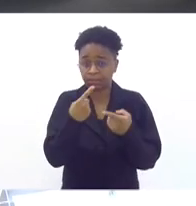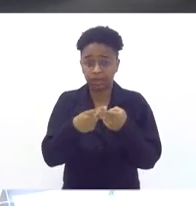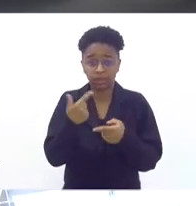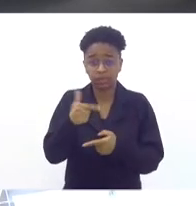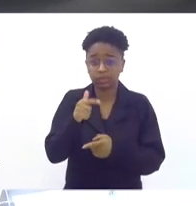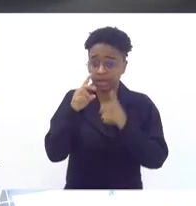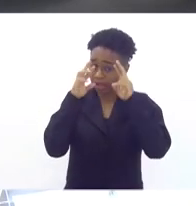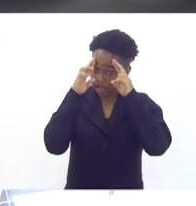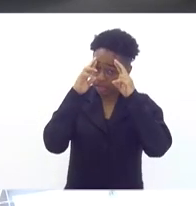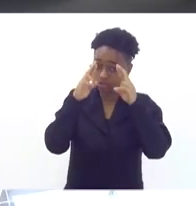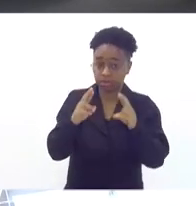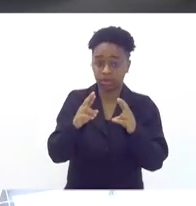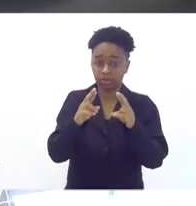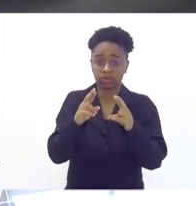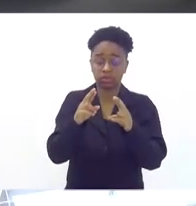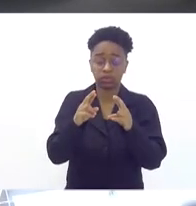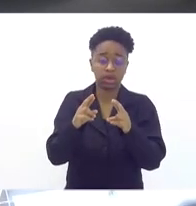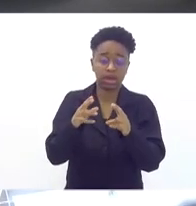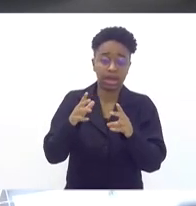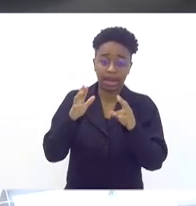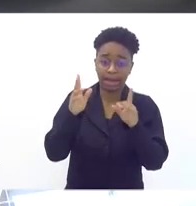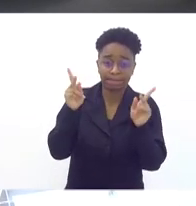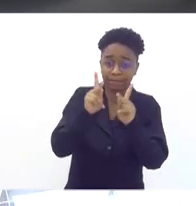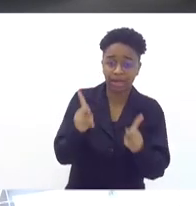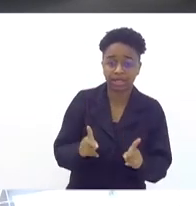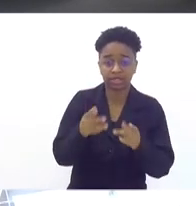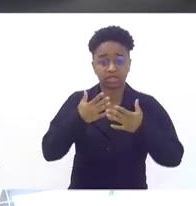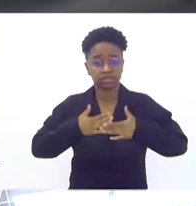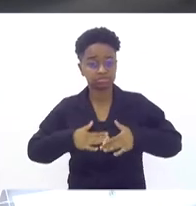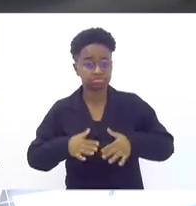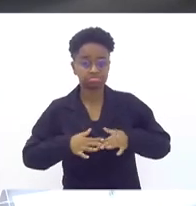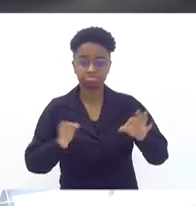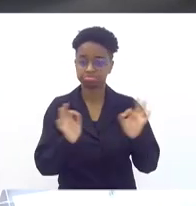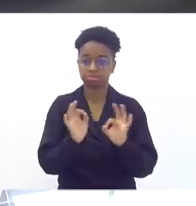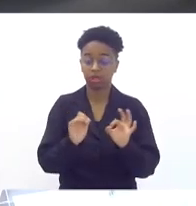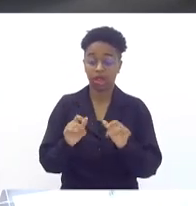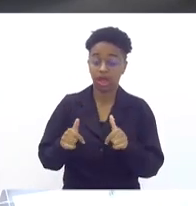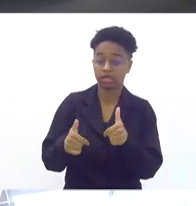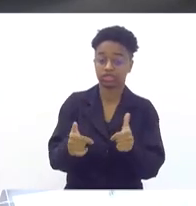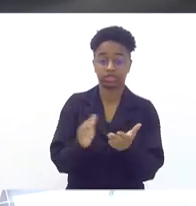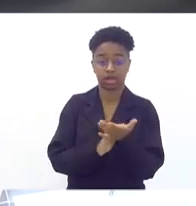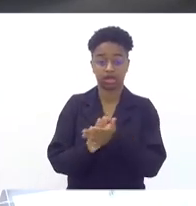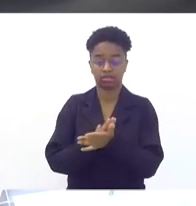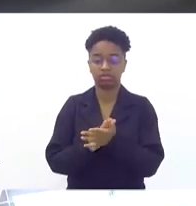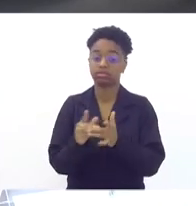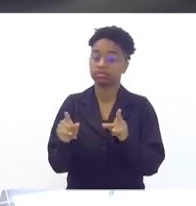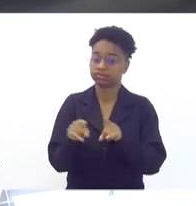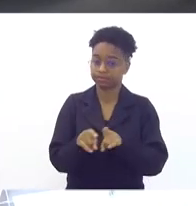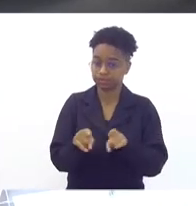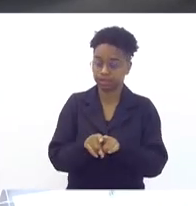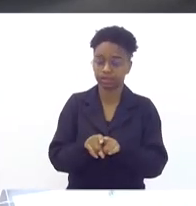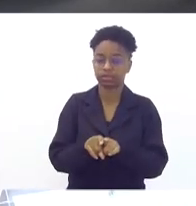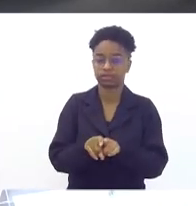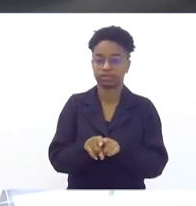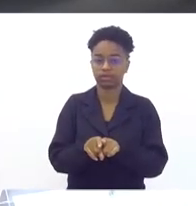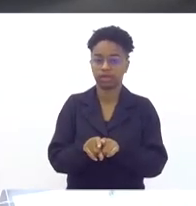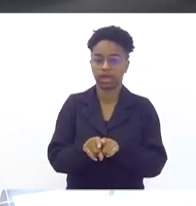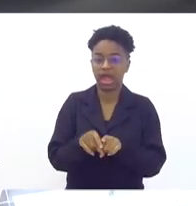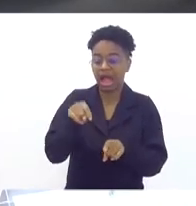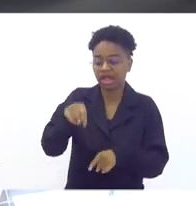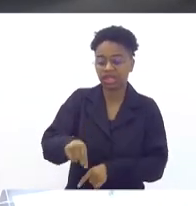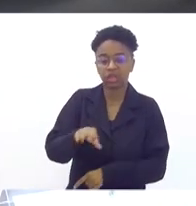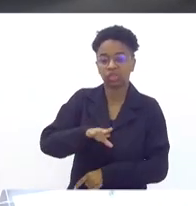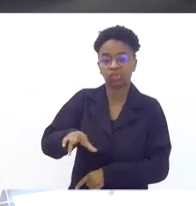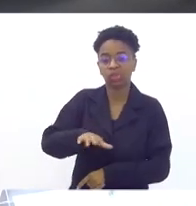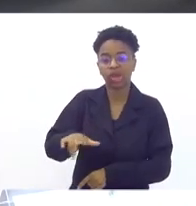à perturbação da Paz da Ordem do Sossego e nada se faz chama atenção também aqui não só para as